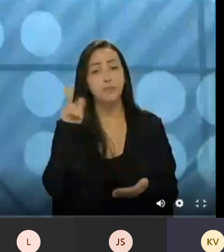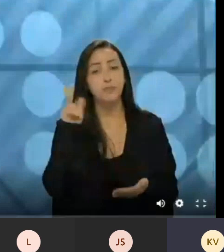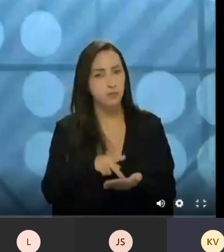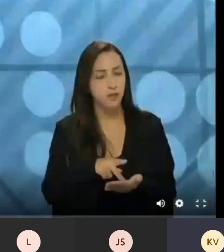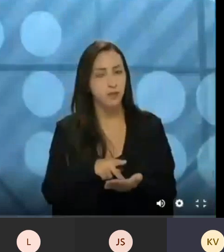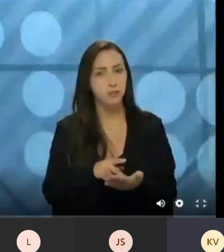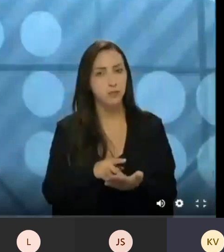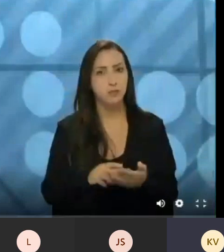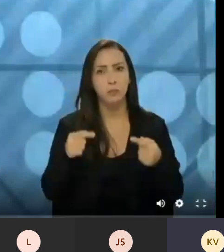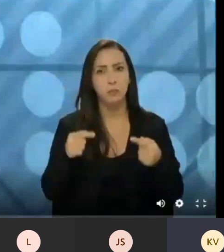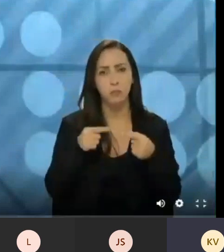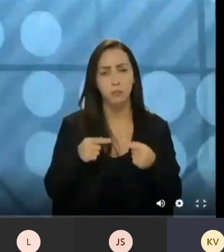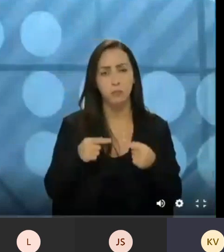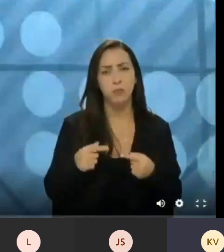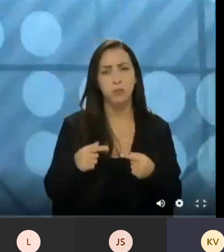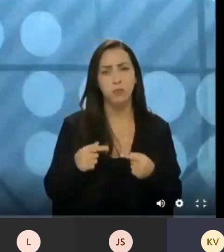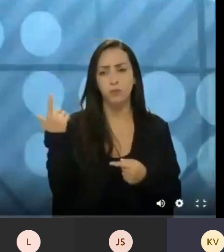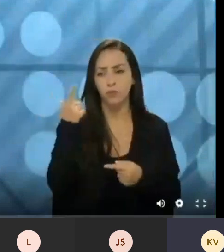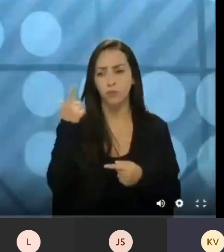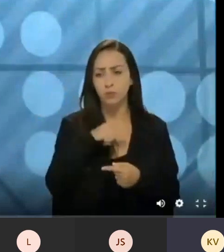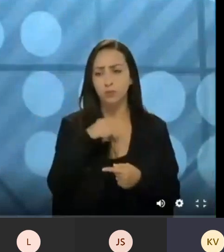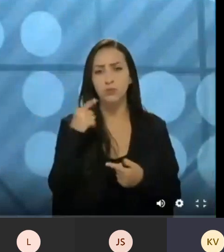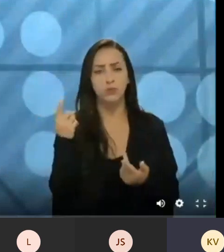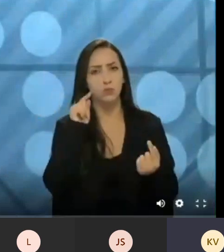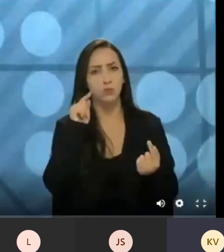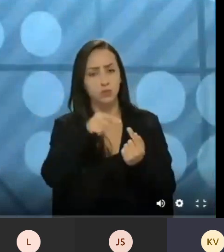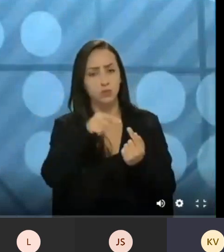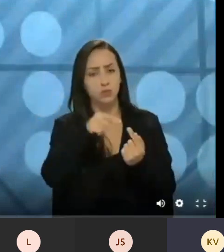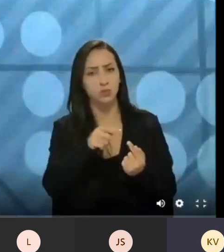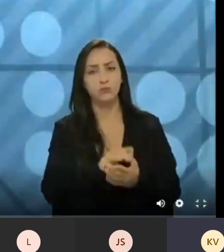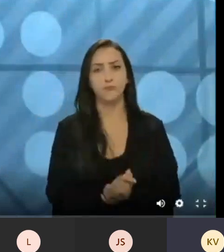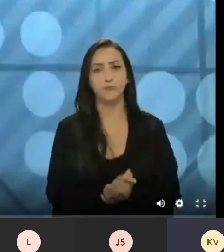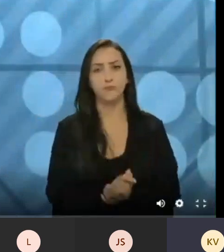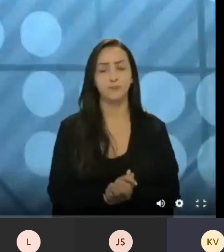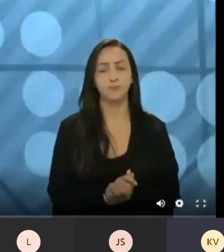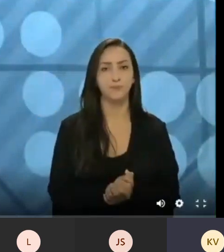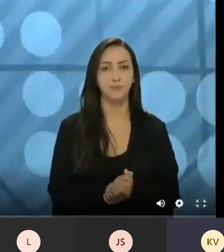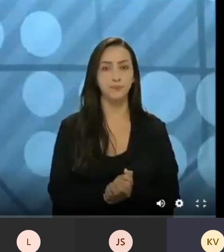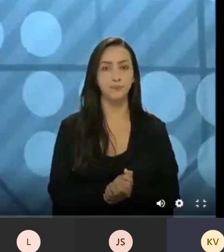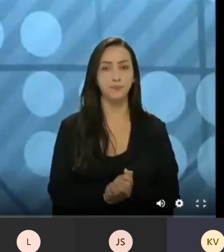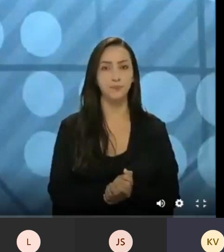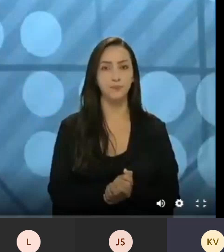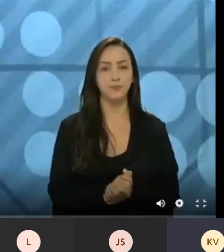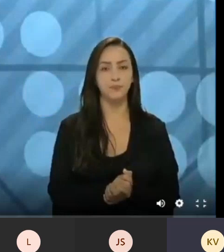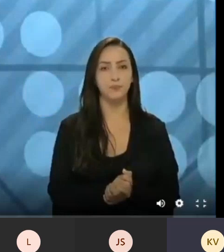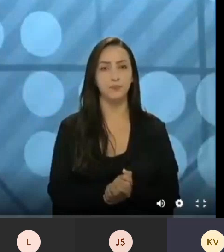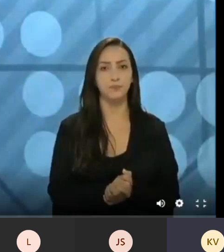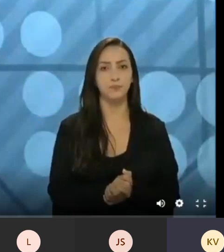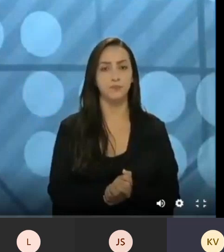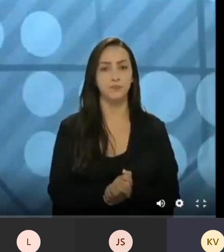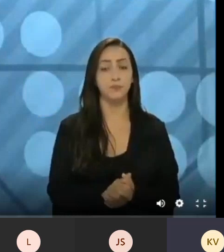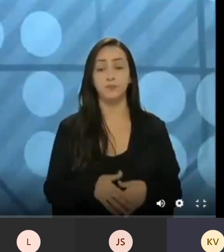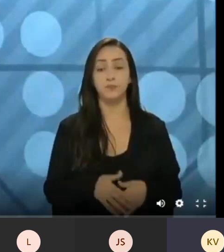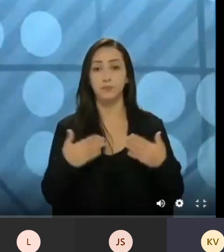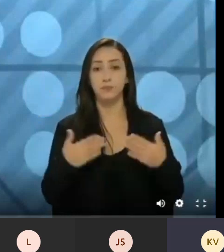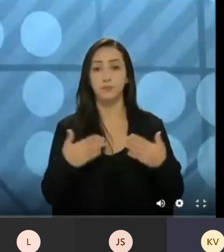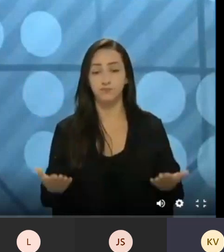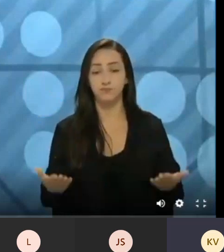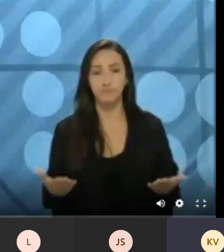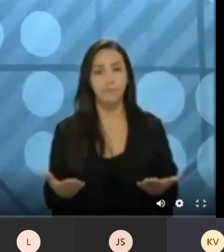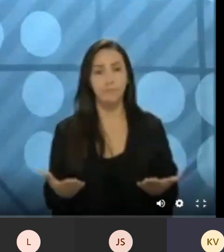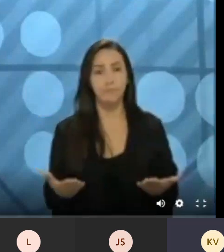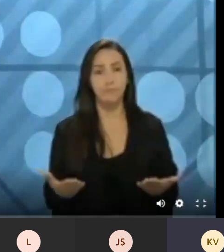realmente propriedades específicas para proporcionar aquele objetivo a qual ele é destinado durante a sua fabricação.